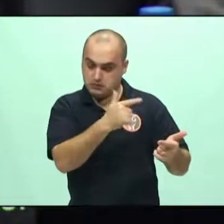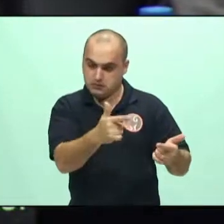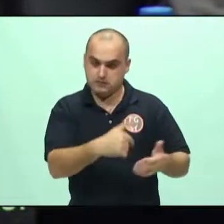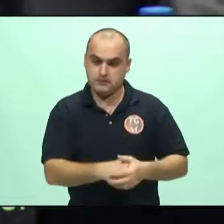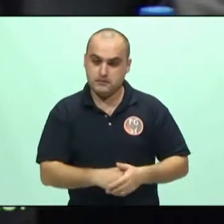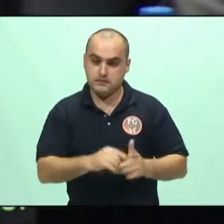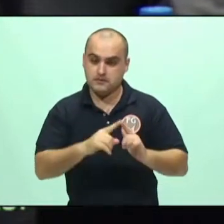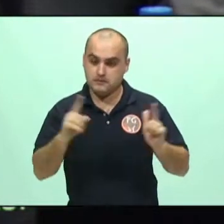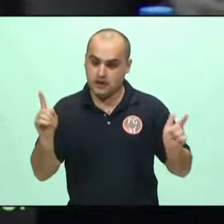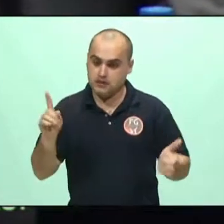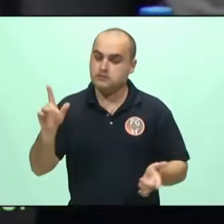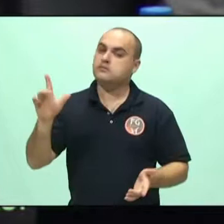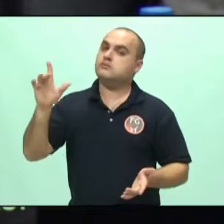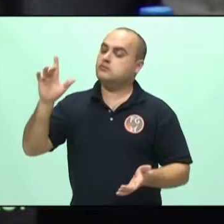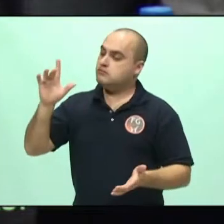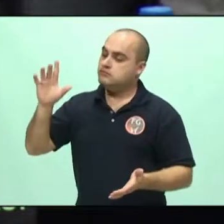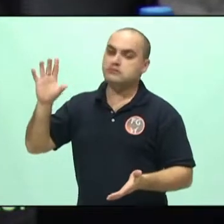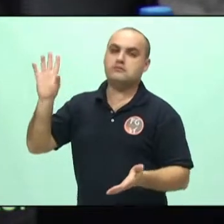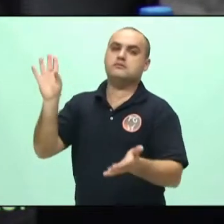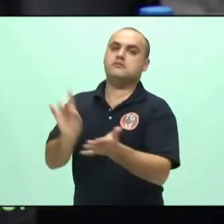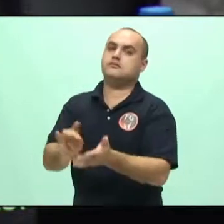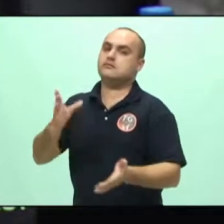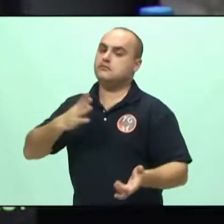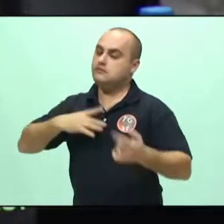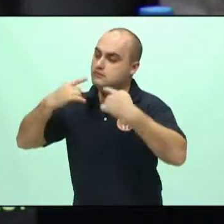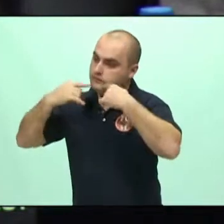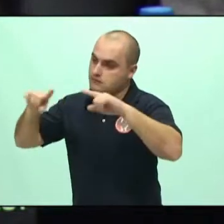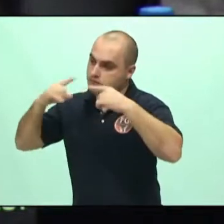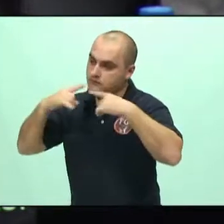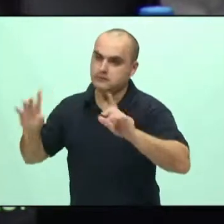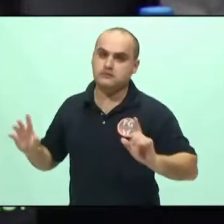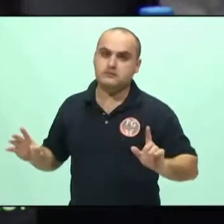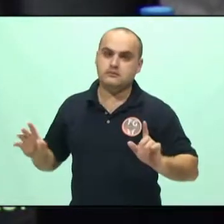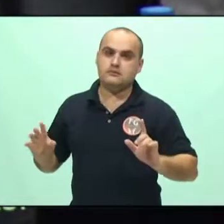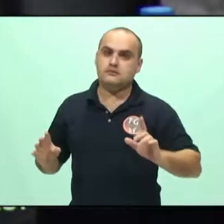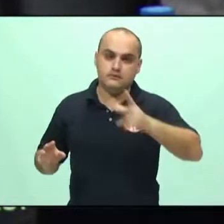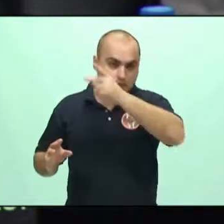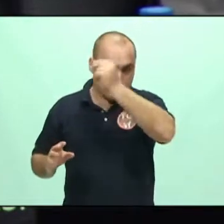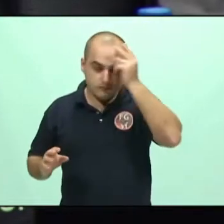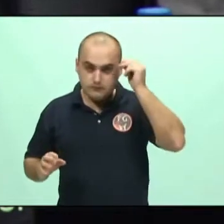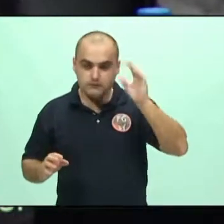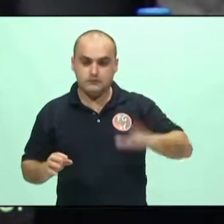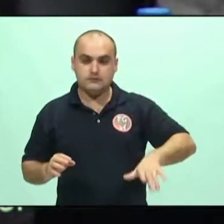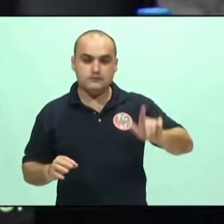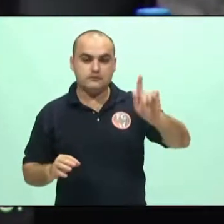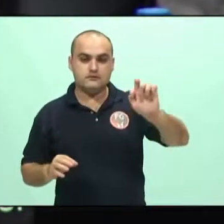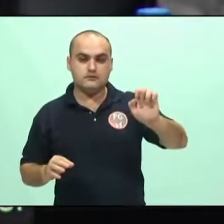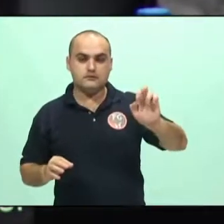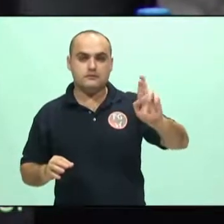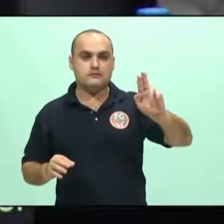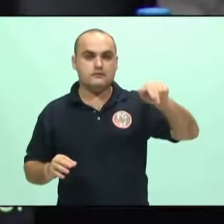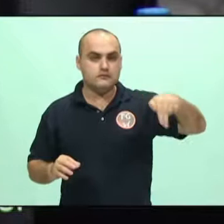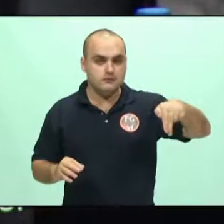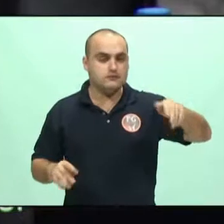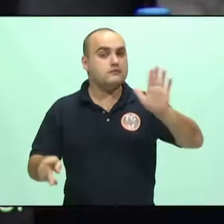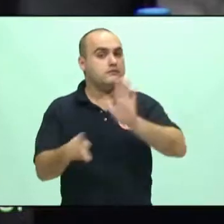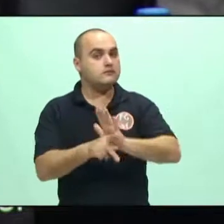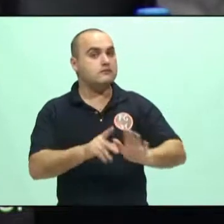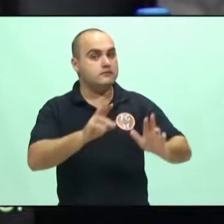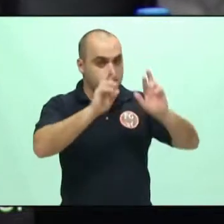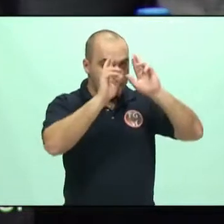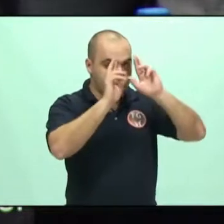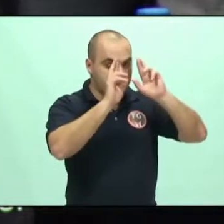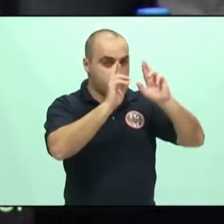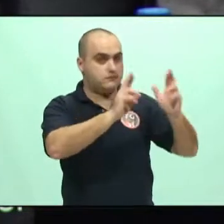tá registrado a minha reclamações junto ao prefeito ao Oswaldo guerner surpreendente do Semasa é